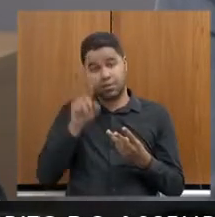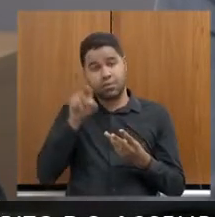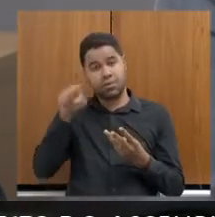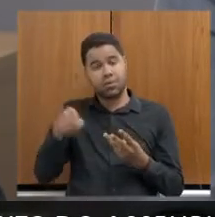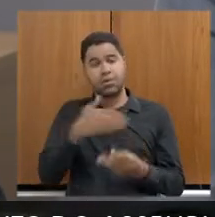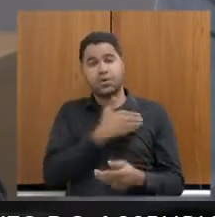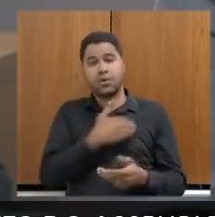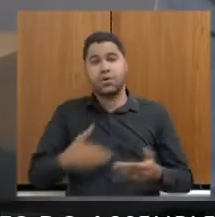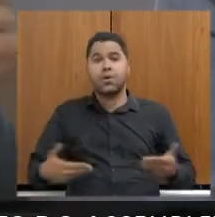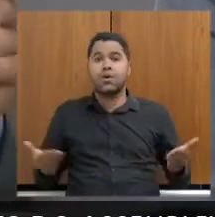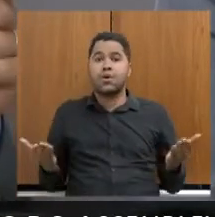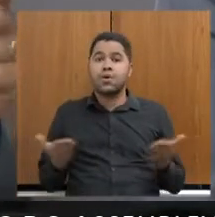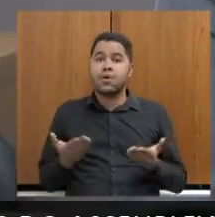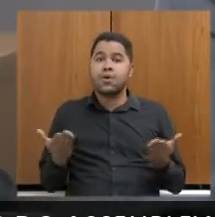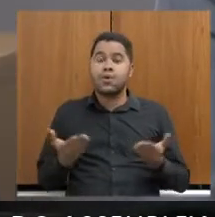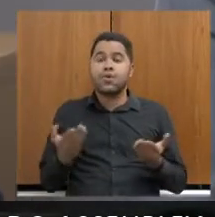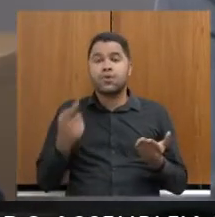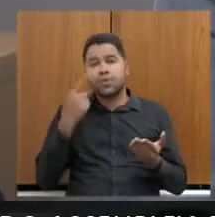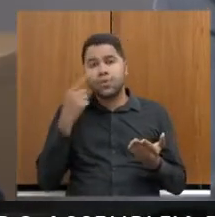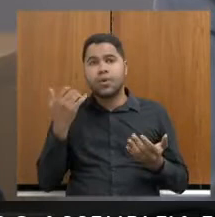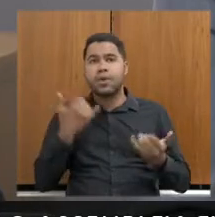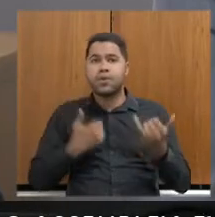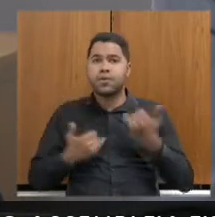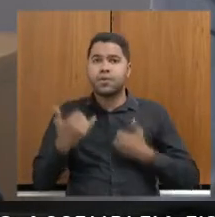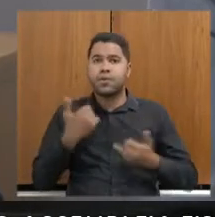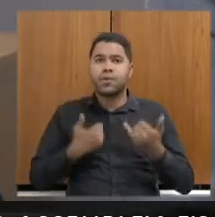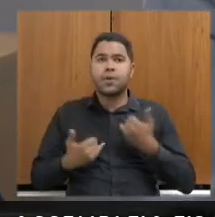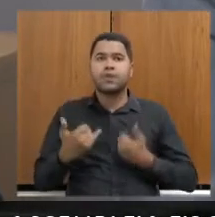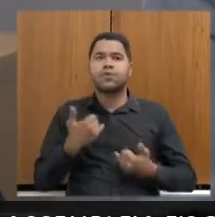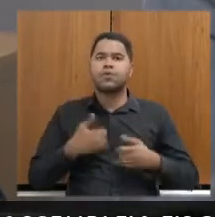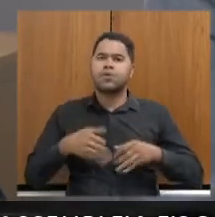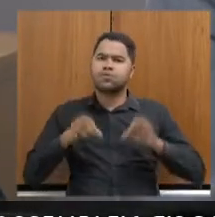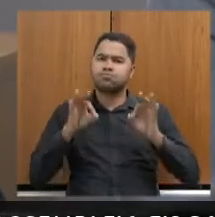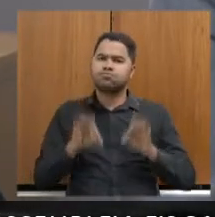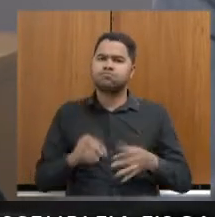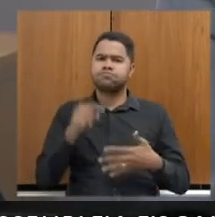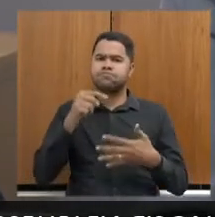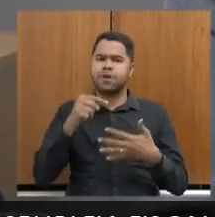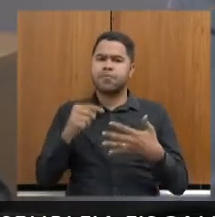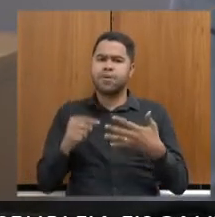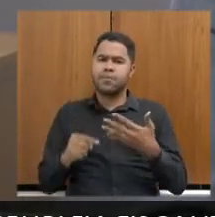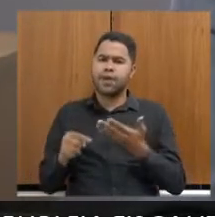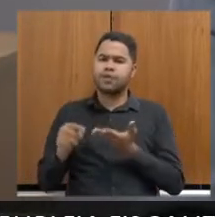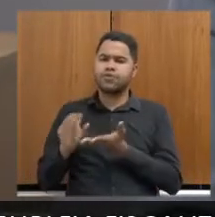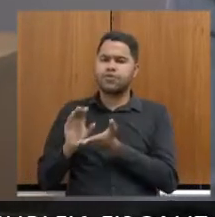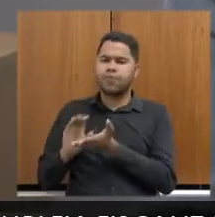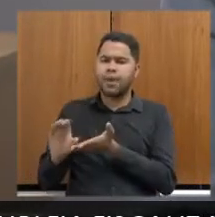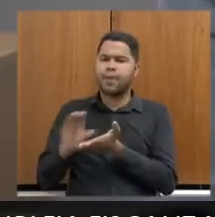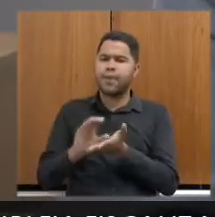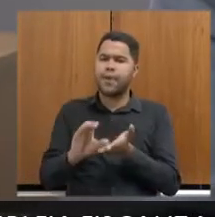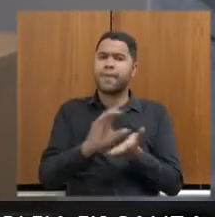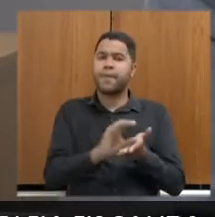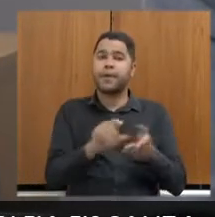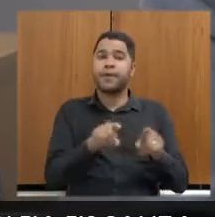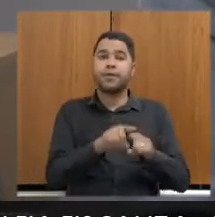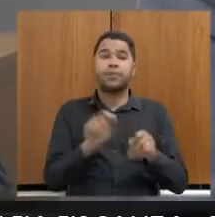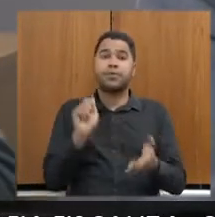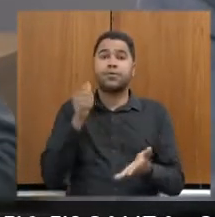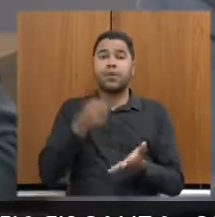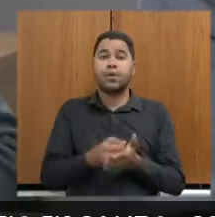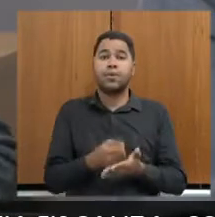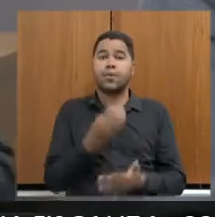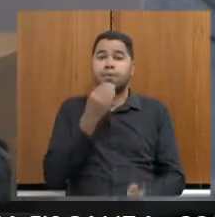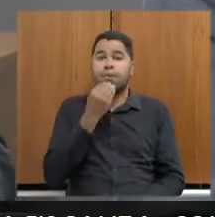e hoje a gente viu as informações fidedignas de repasse desde o pagamento o governador